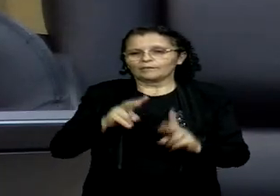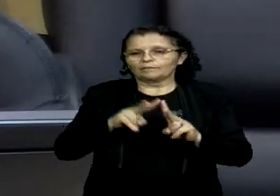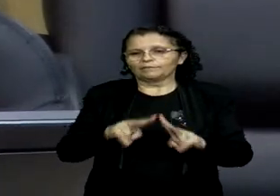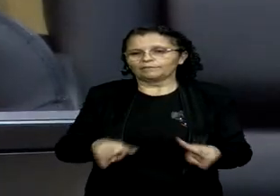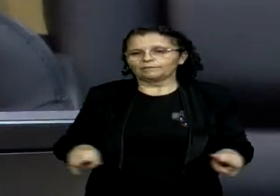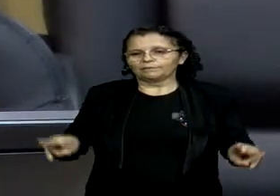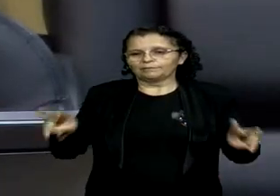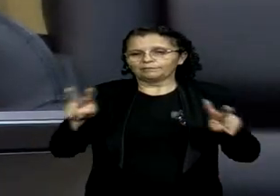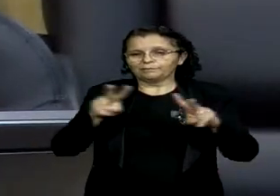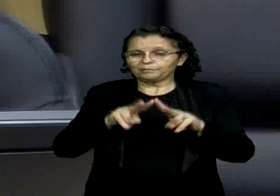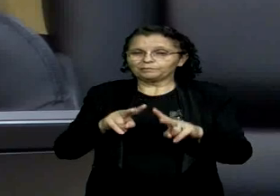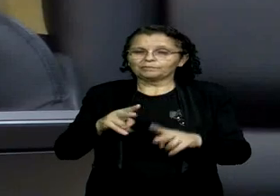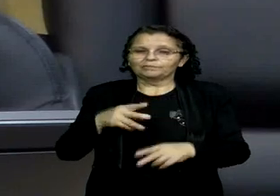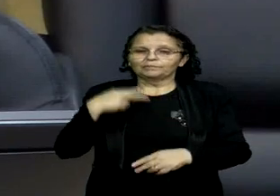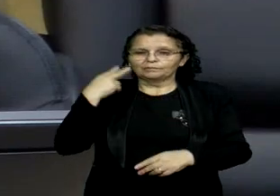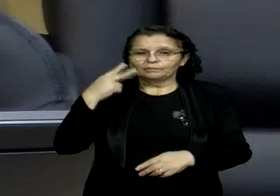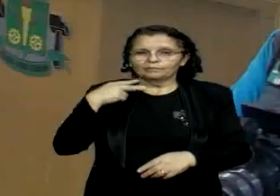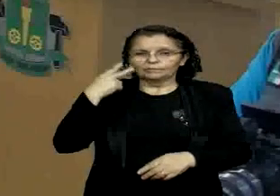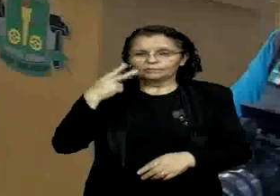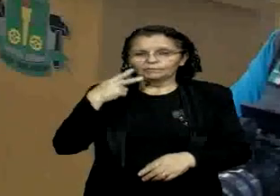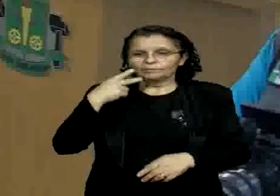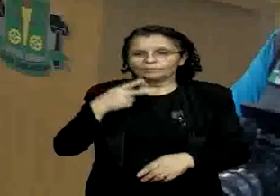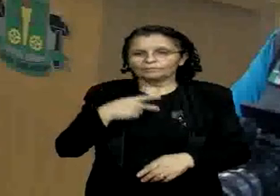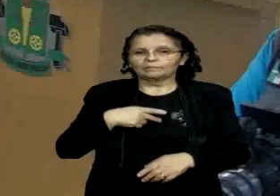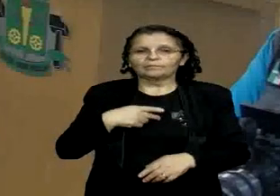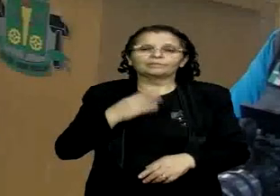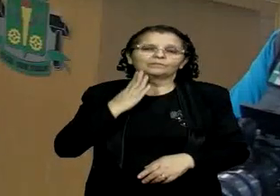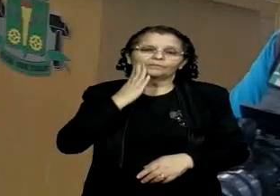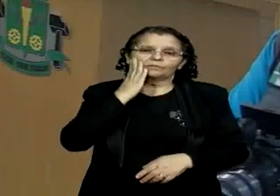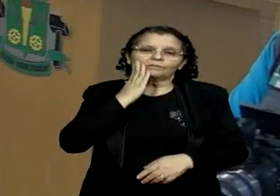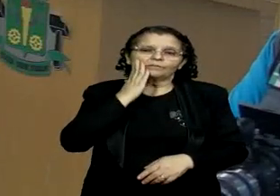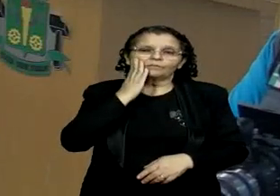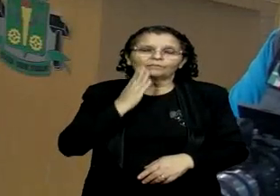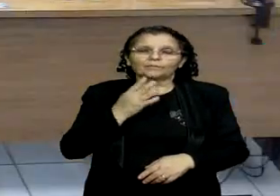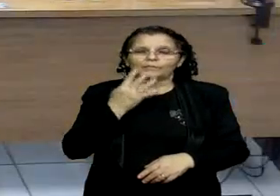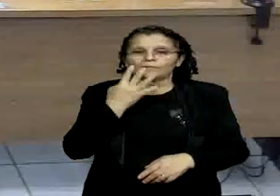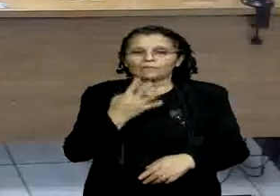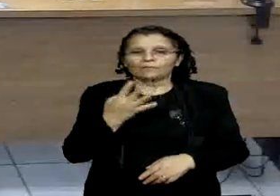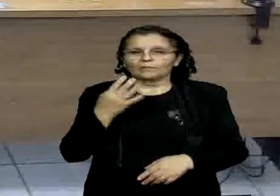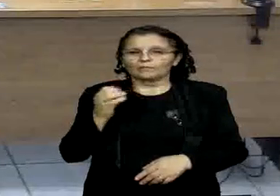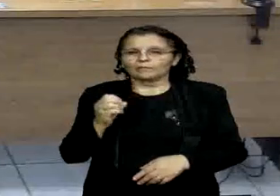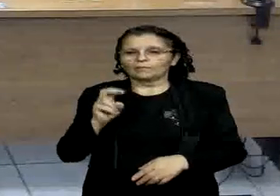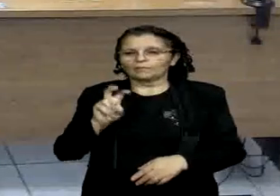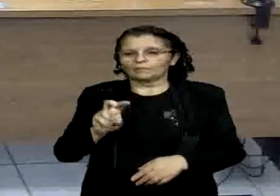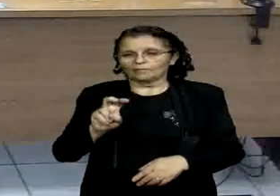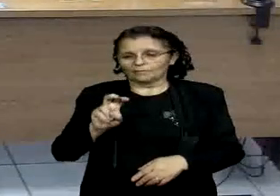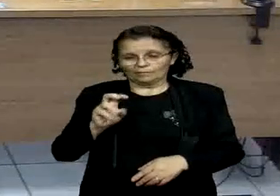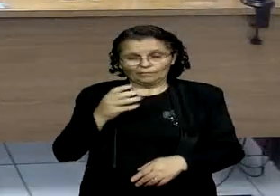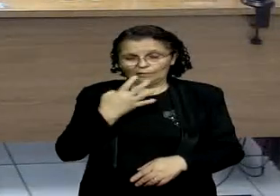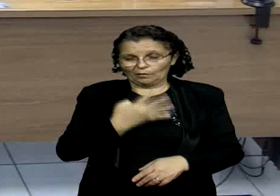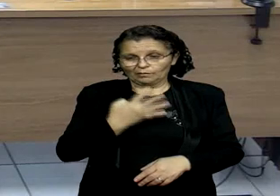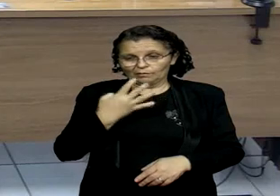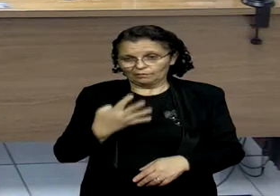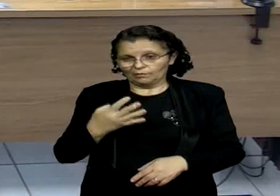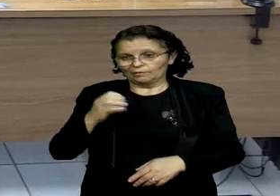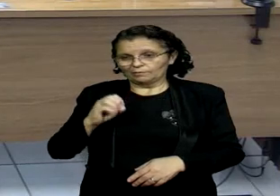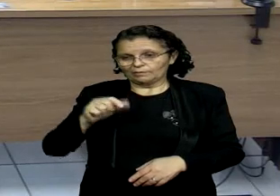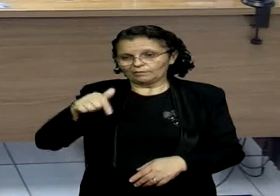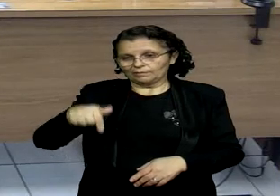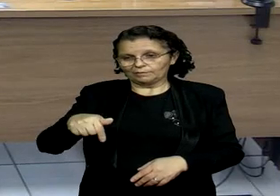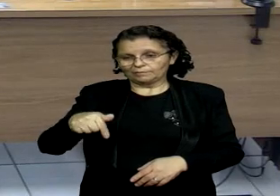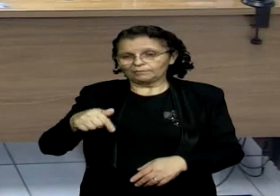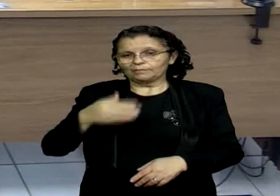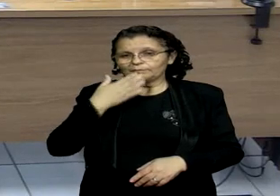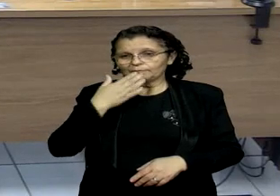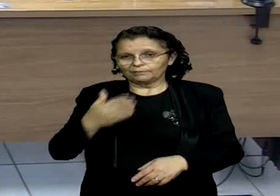Veloso. Indicação do nobre vereador, pastor Paulo Júnior, de número 4407, de 2024,